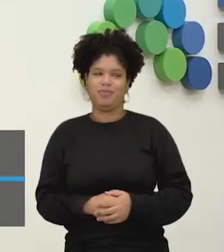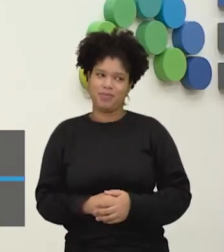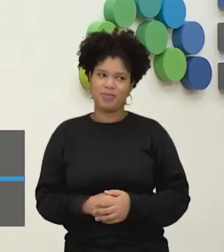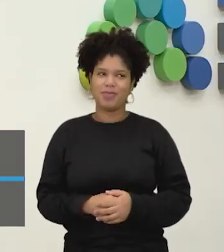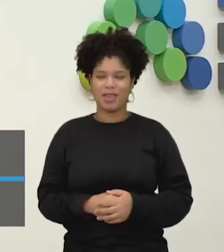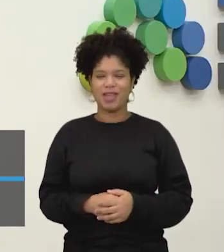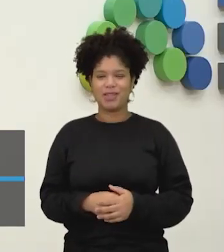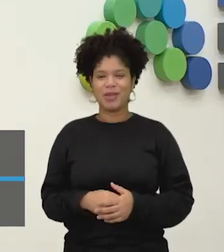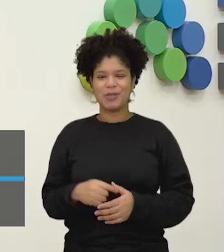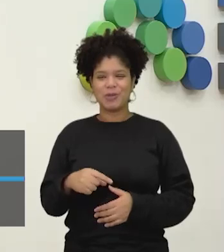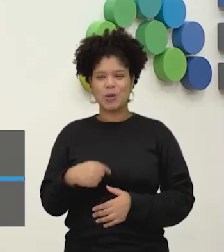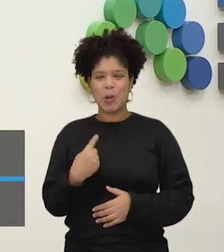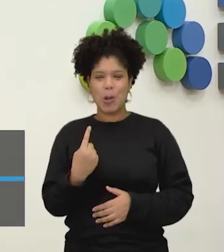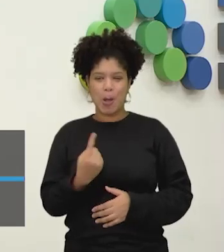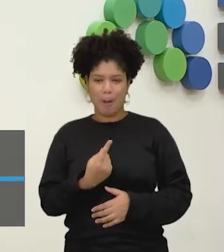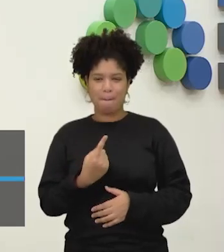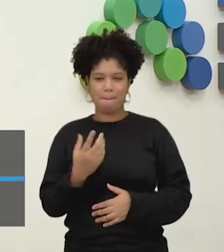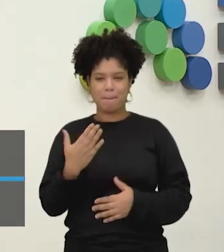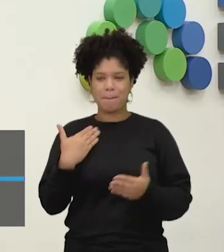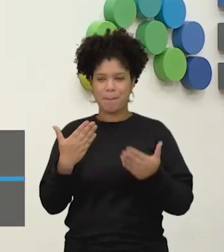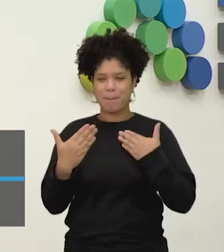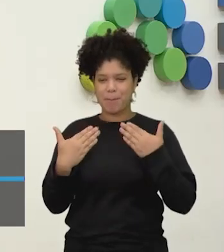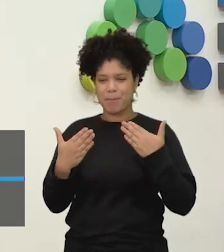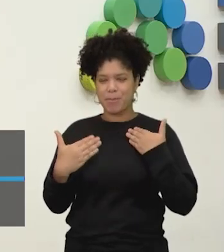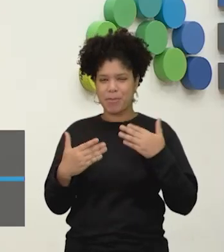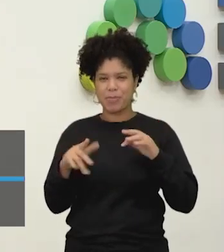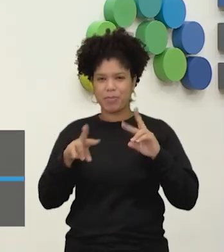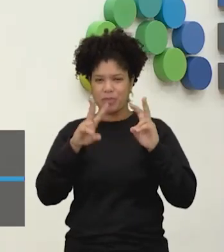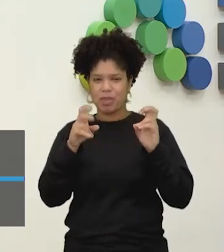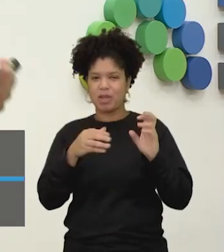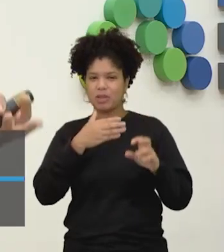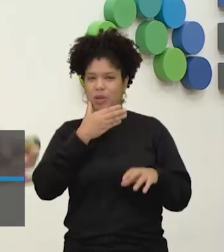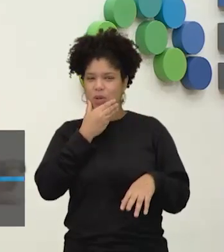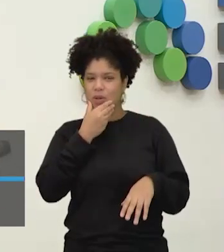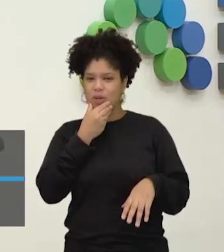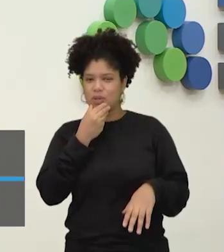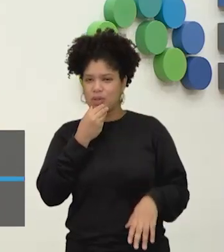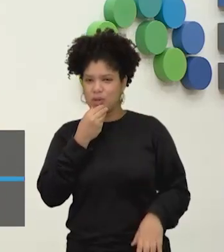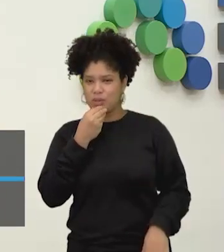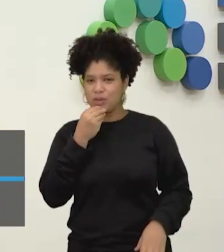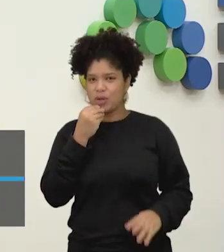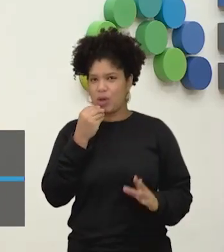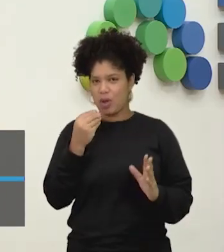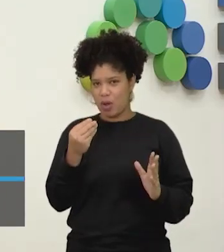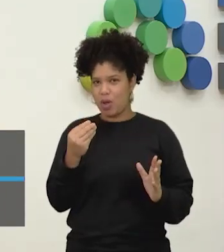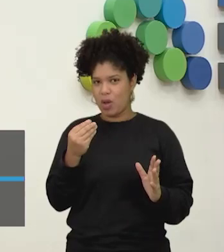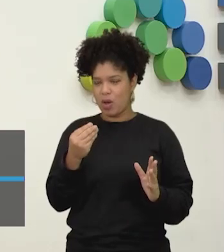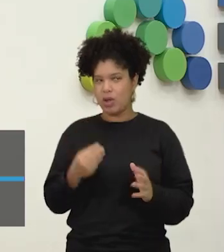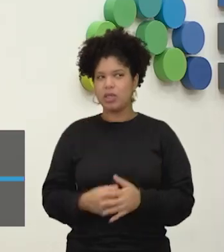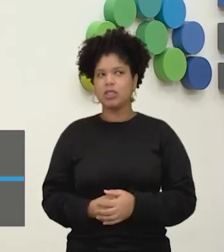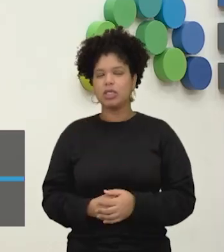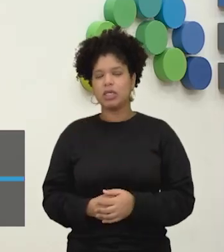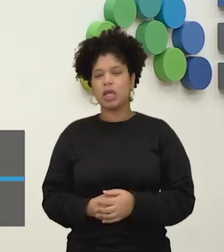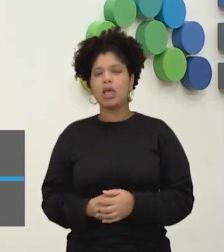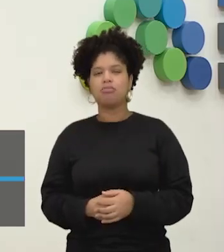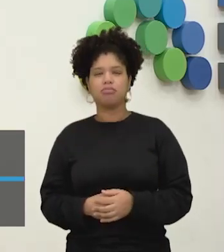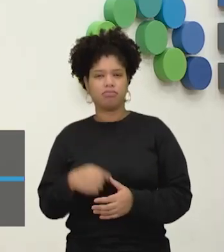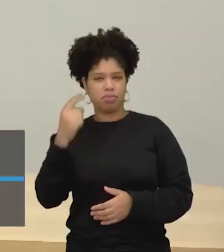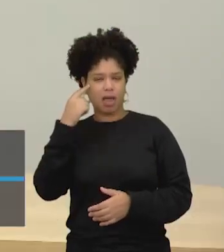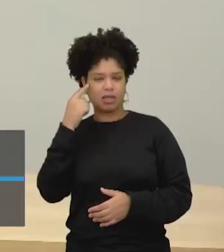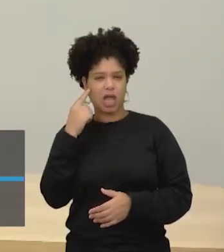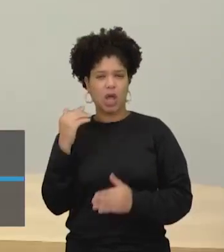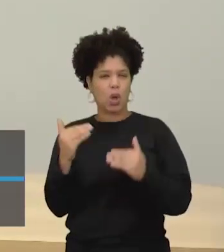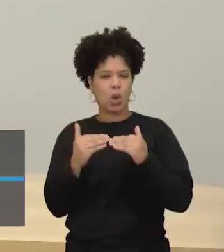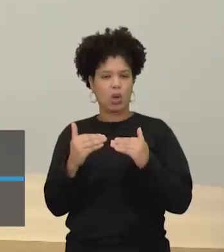todo mundo que a gente conversa, a gente não precisa concordar com tudo que a gente escuta, que a gente lê, mas eu consigo reconhecer a inteligência de muitas mas coisas. em